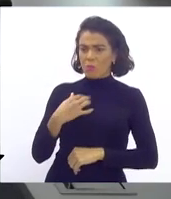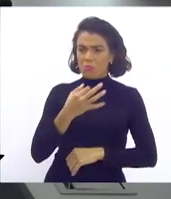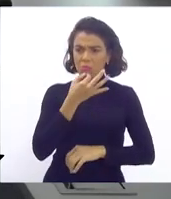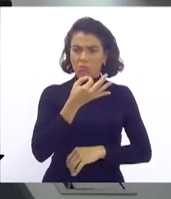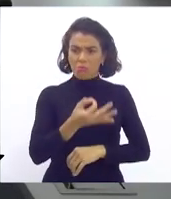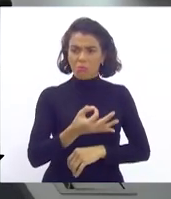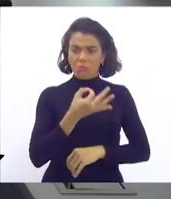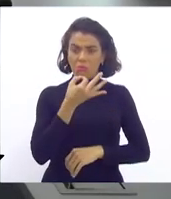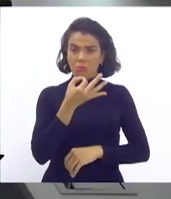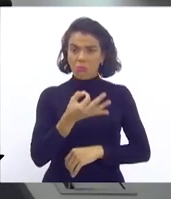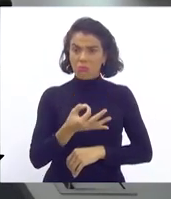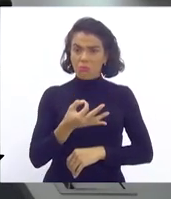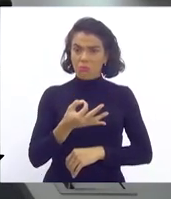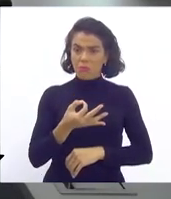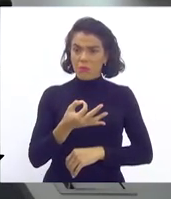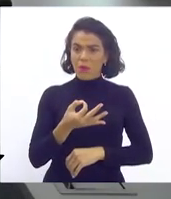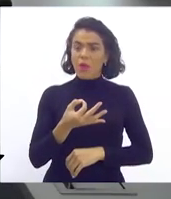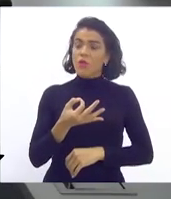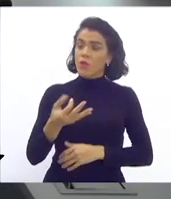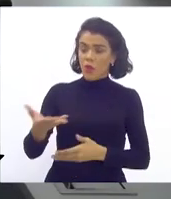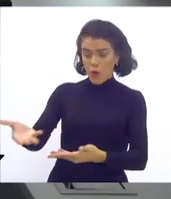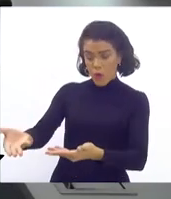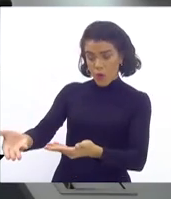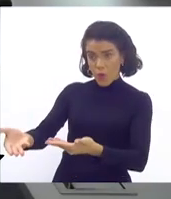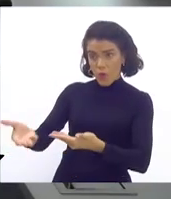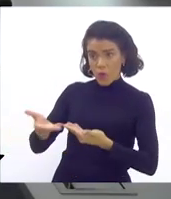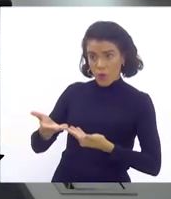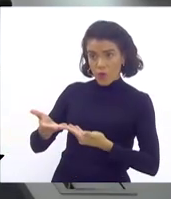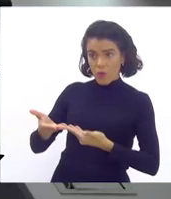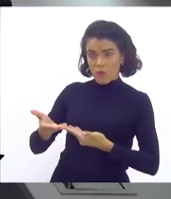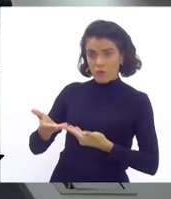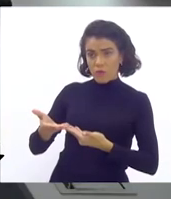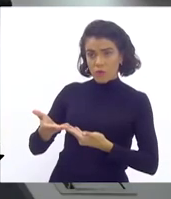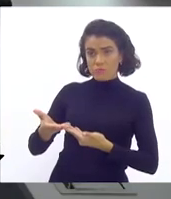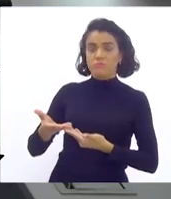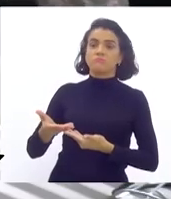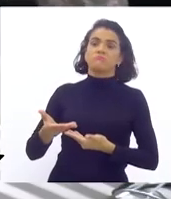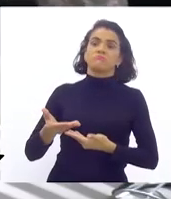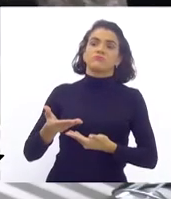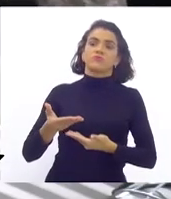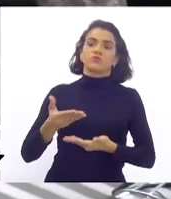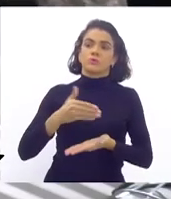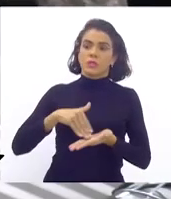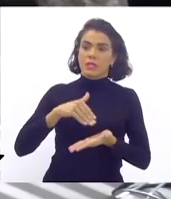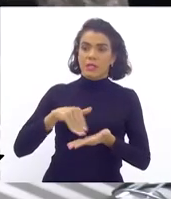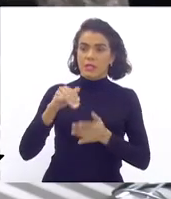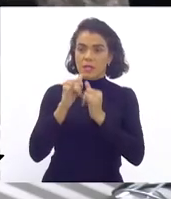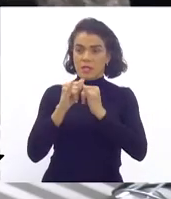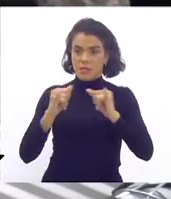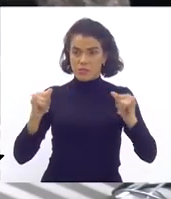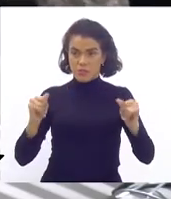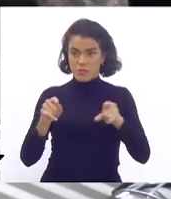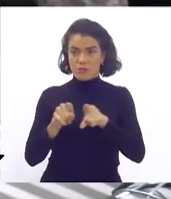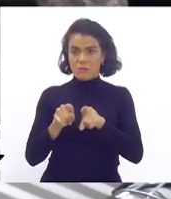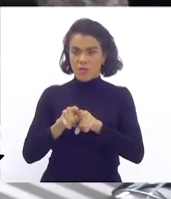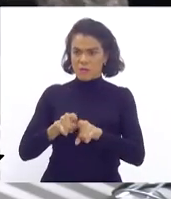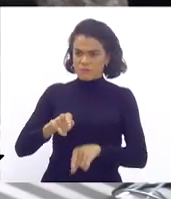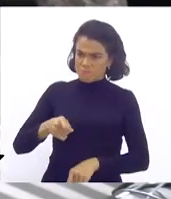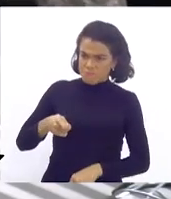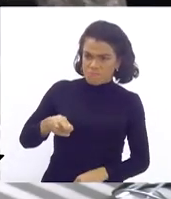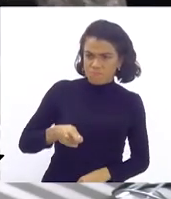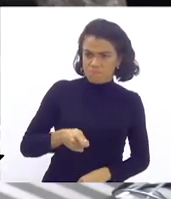sugestão de convocação do secretário de energia e da condução coercitiva